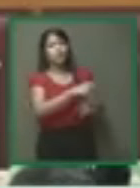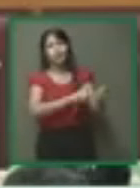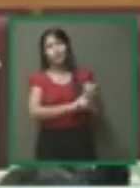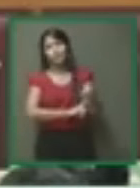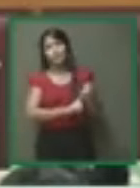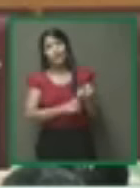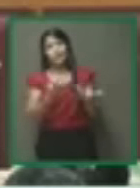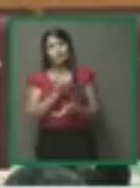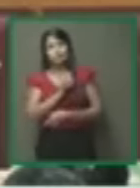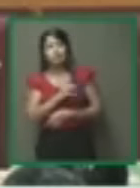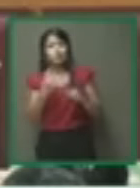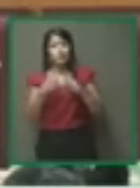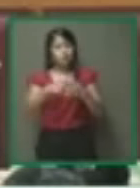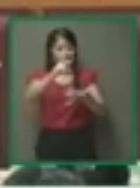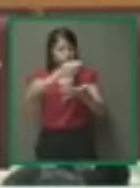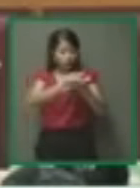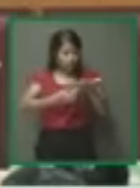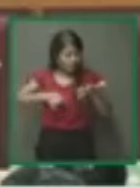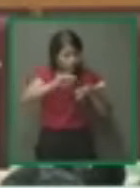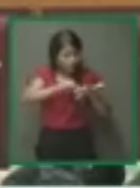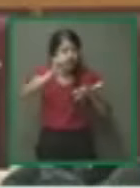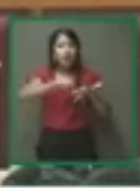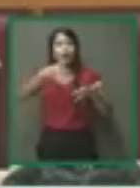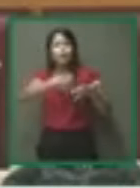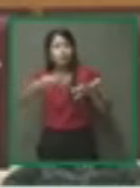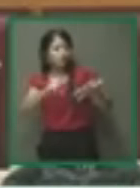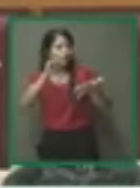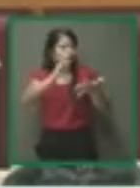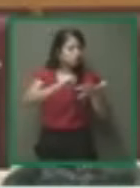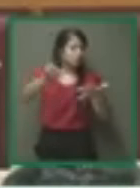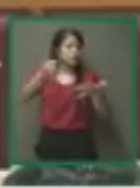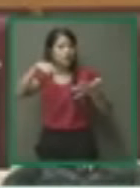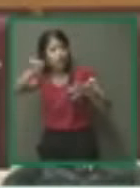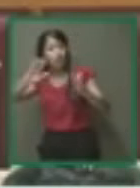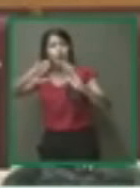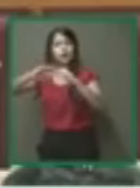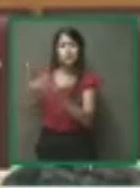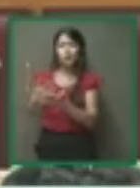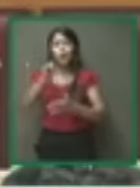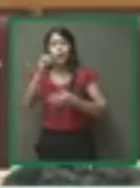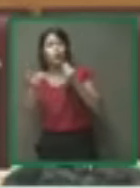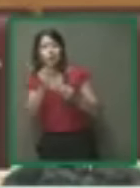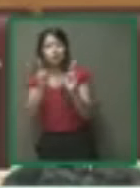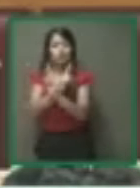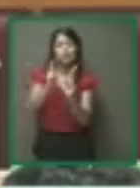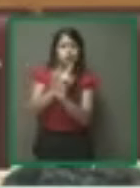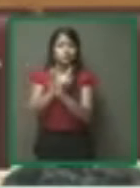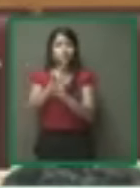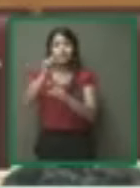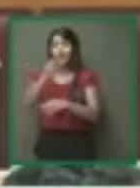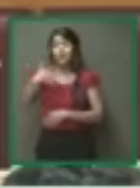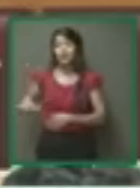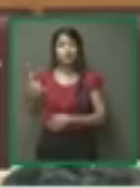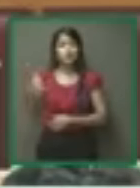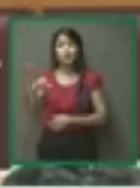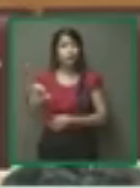texto, durante o tempo todo, falava do meu filho, se o meu filho tinha ido para a escola, o que, que ele tinha comido, como era a relação com o meu filho. Ele é uma criança